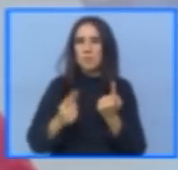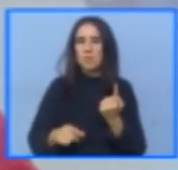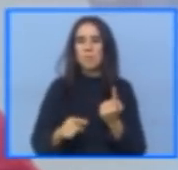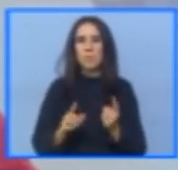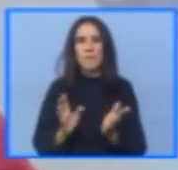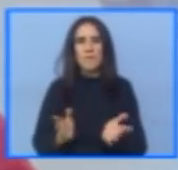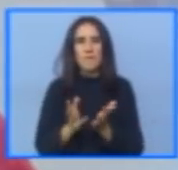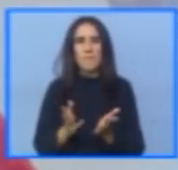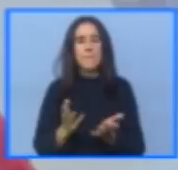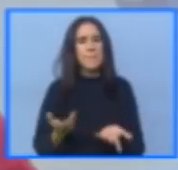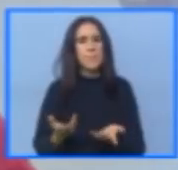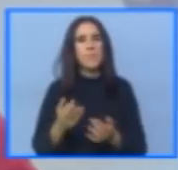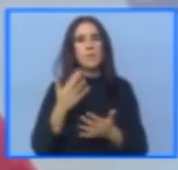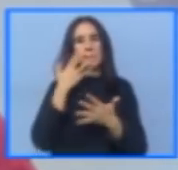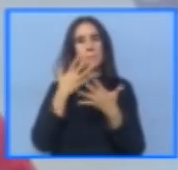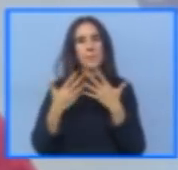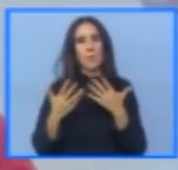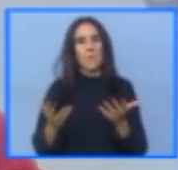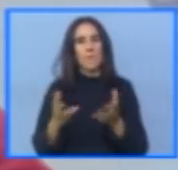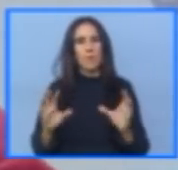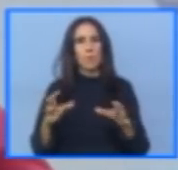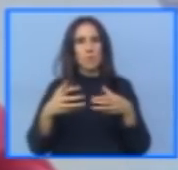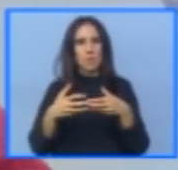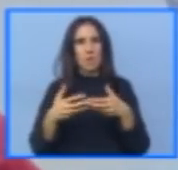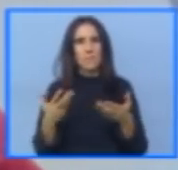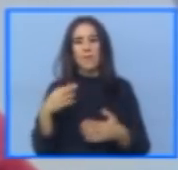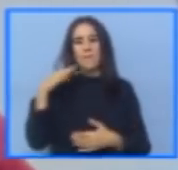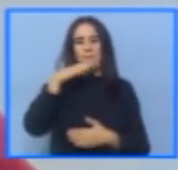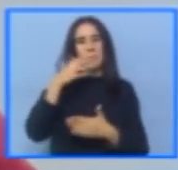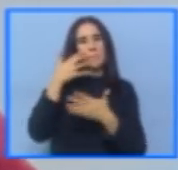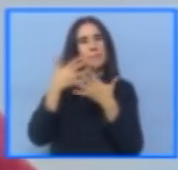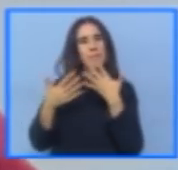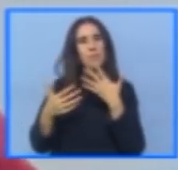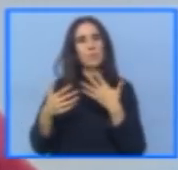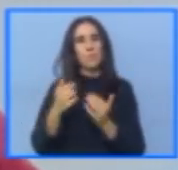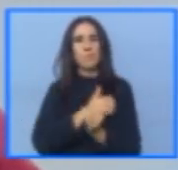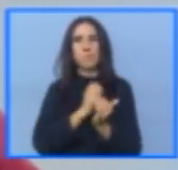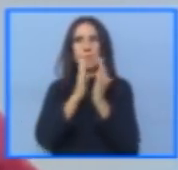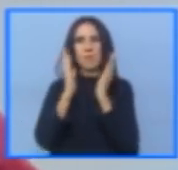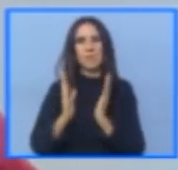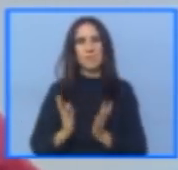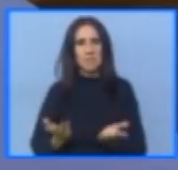de fazer brilhar a comunidade, brilhar a família como uma casa